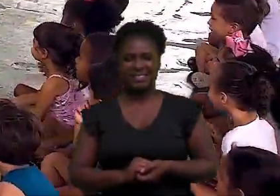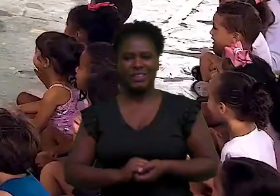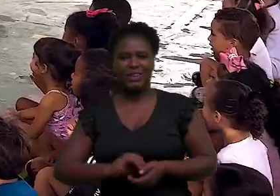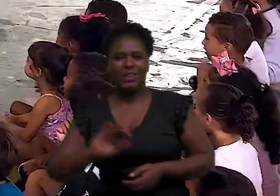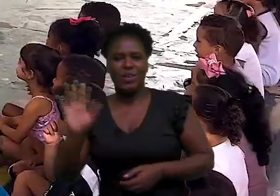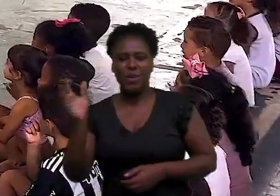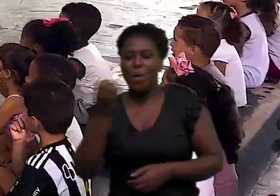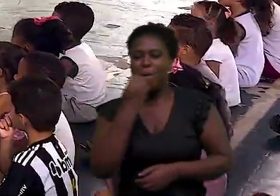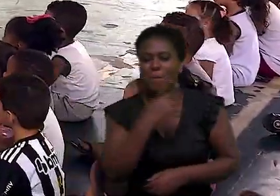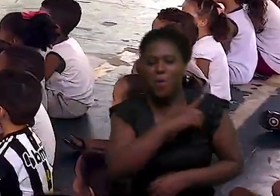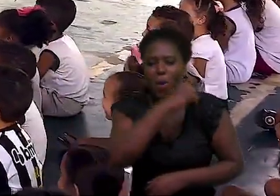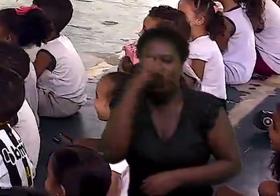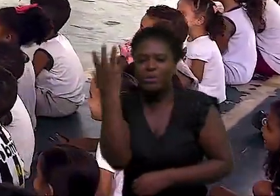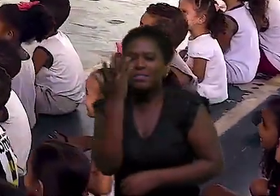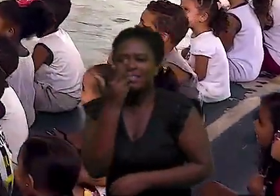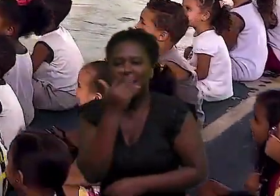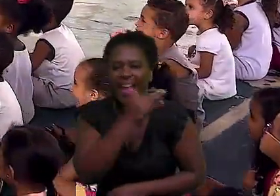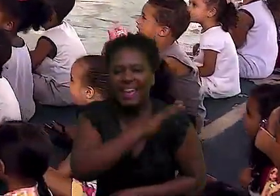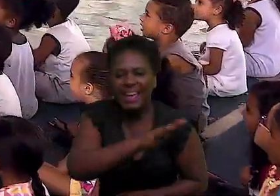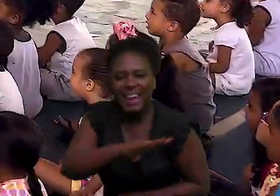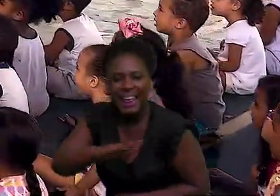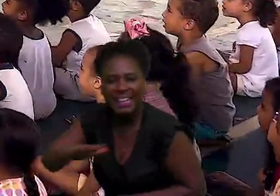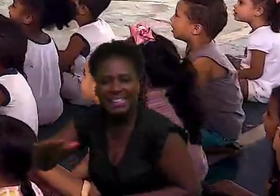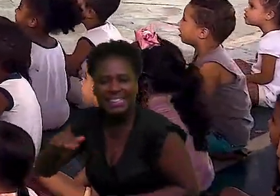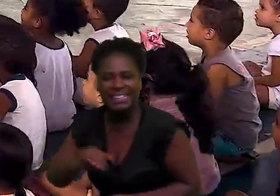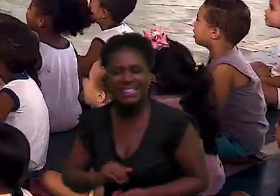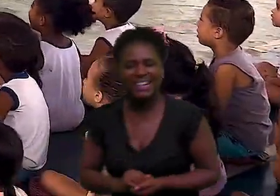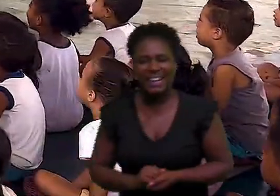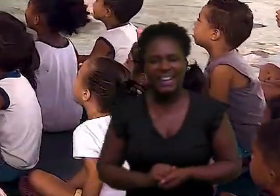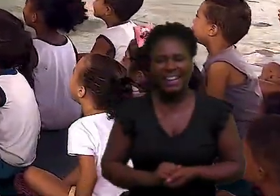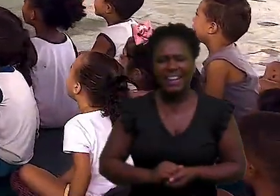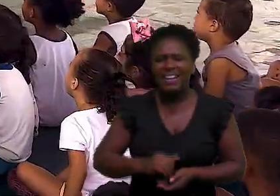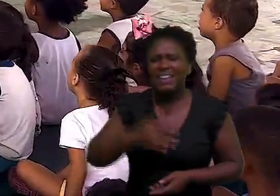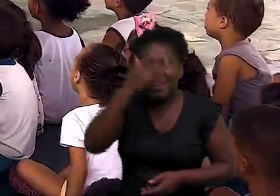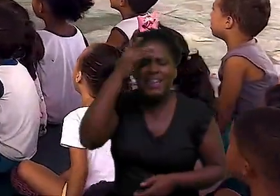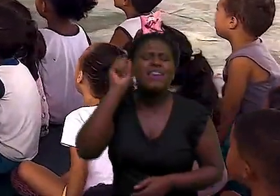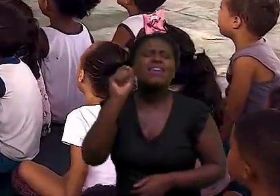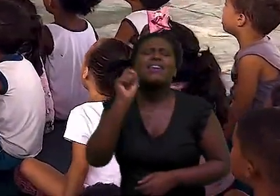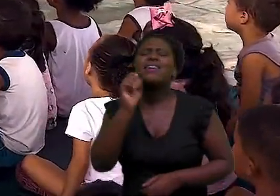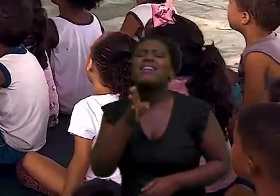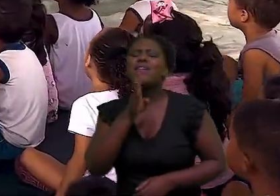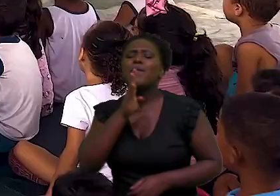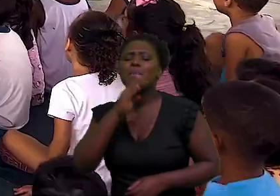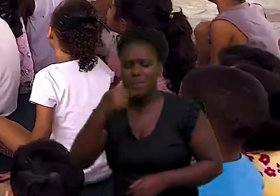Bom dia, criançada! Quem me conhece aqui, hein?